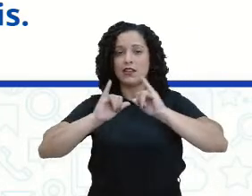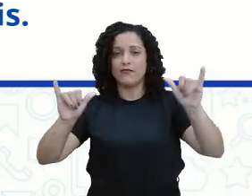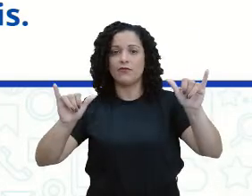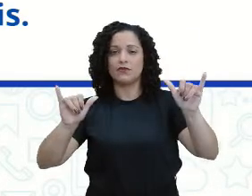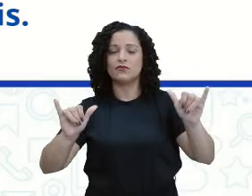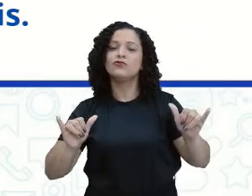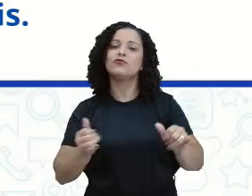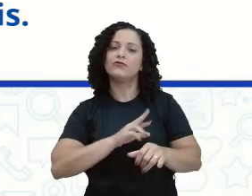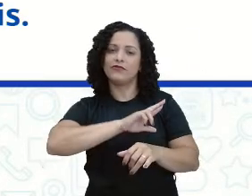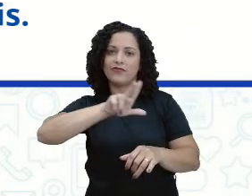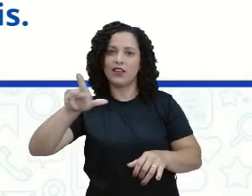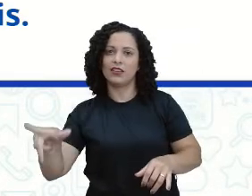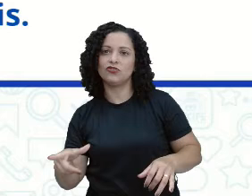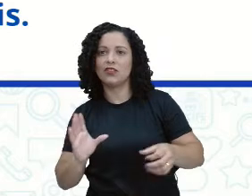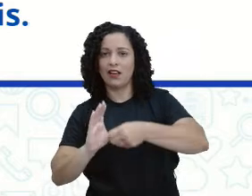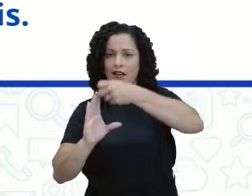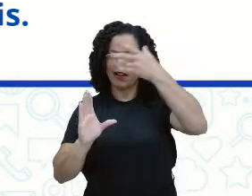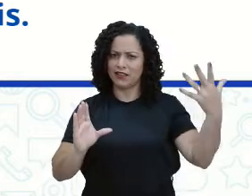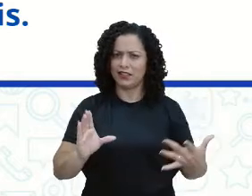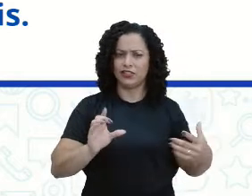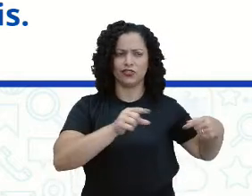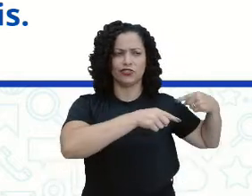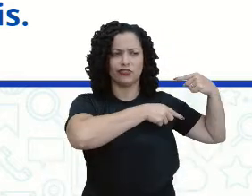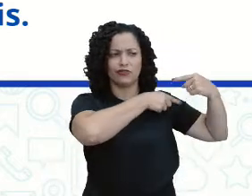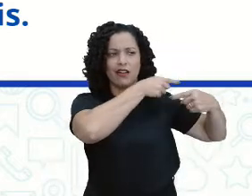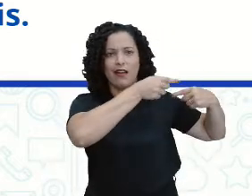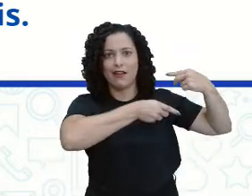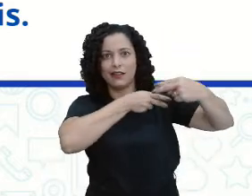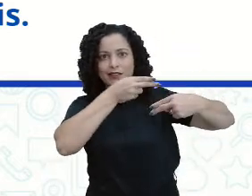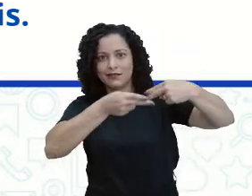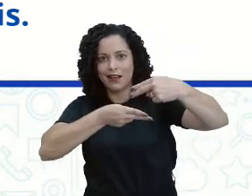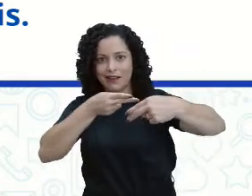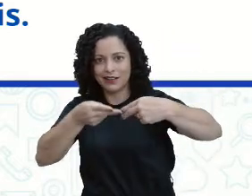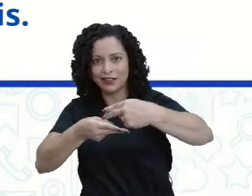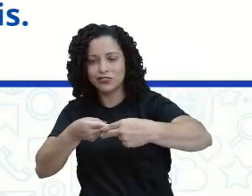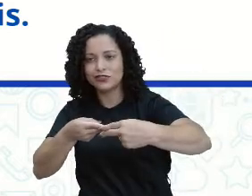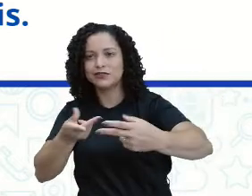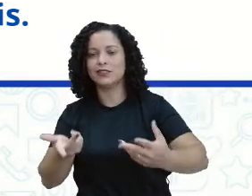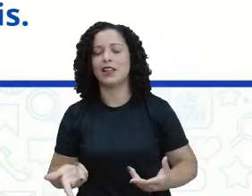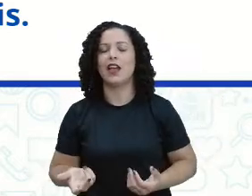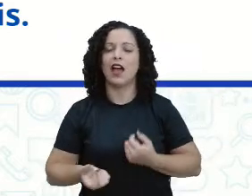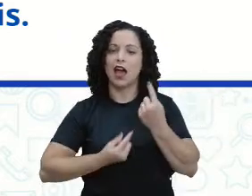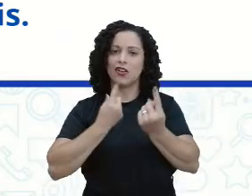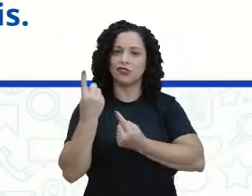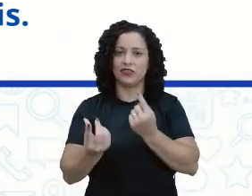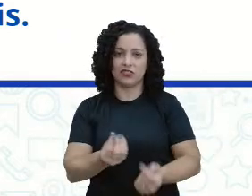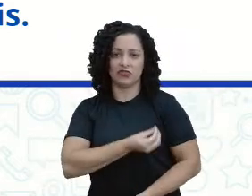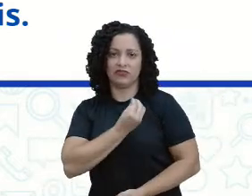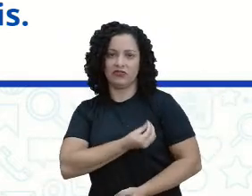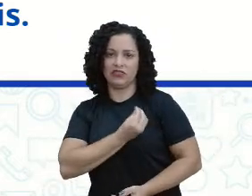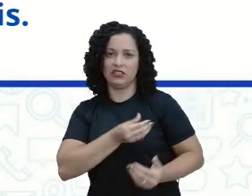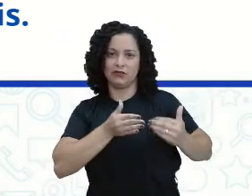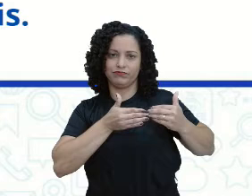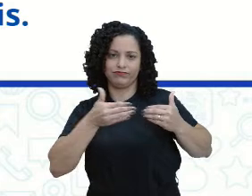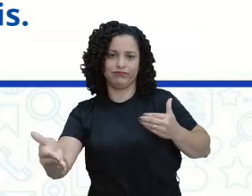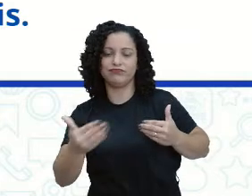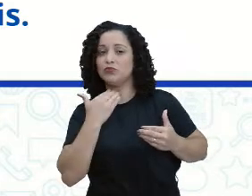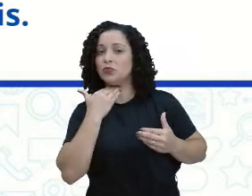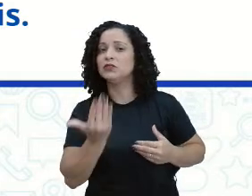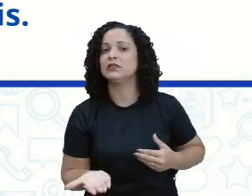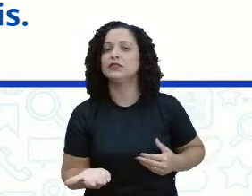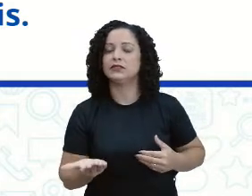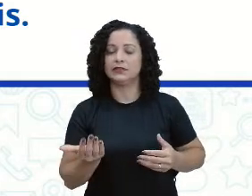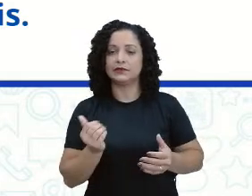características geralmente hereditárias, nem toda prole é capaz de sobreviver e a prole varia as